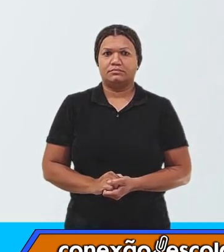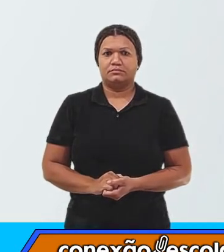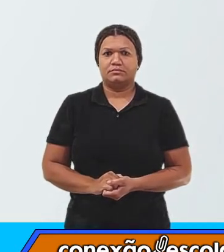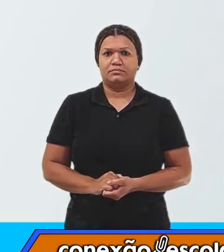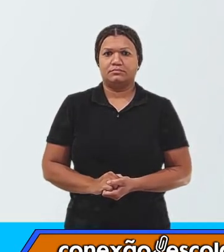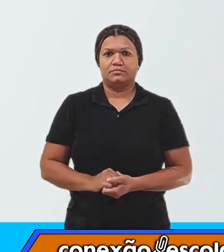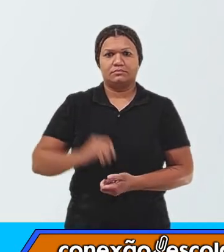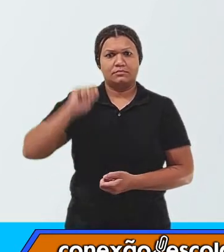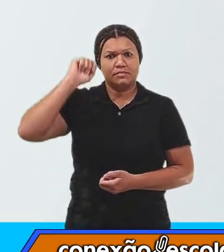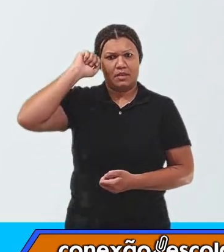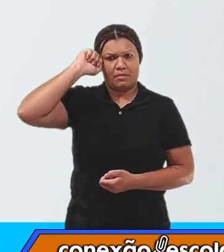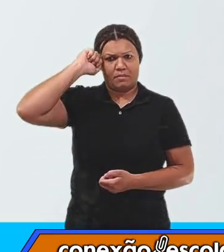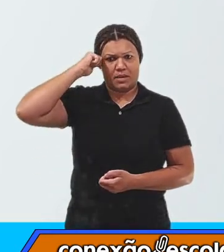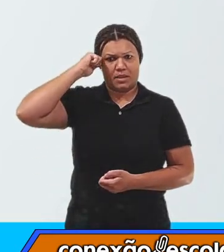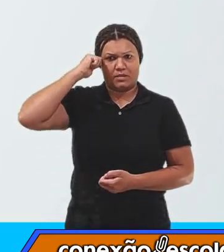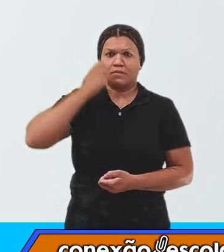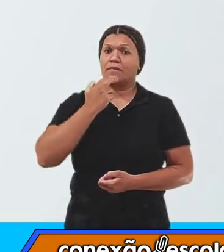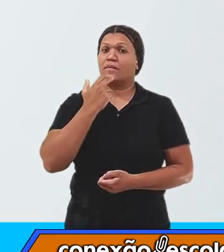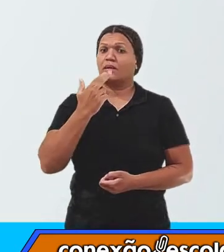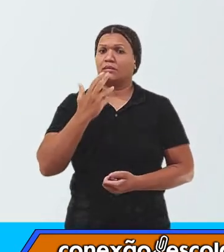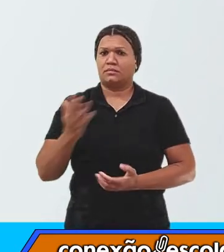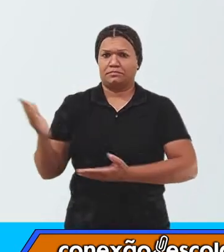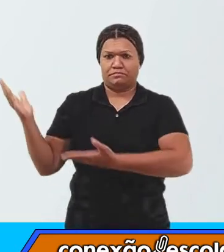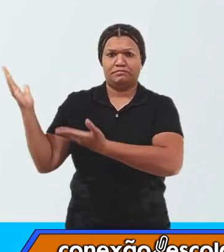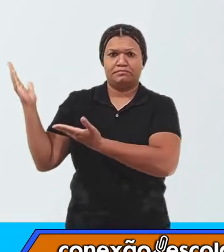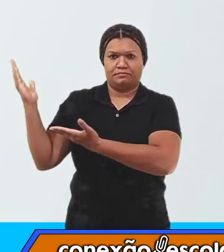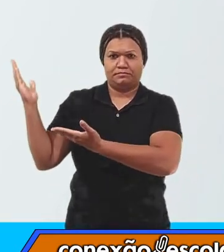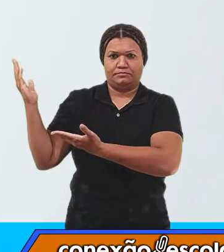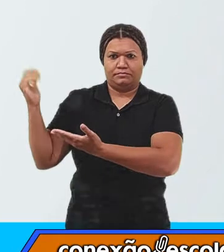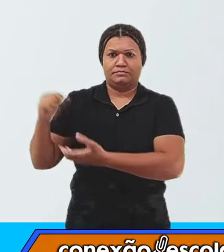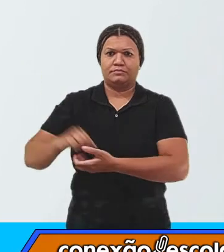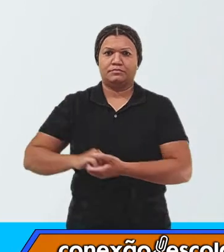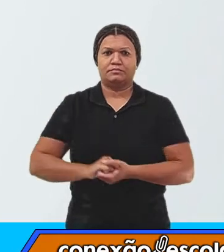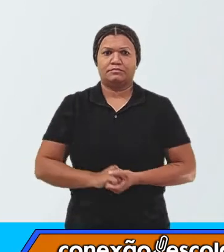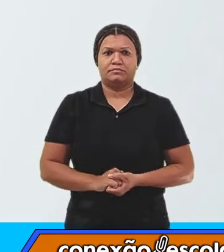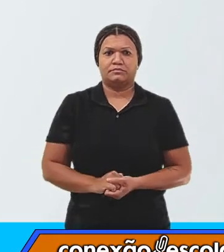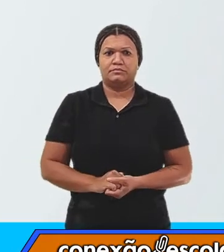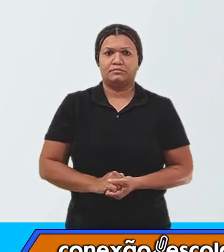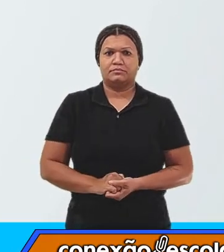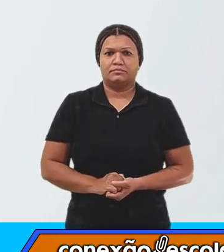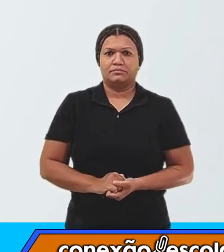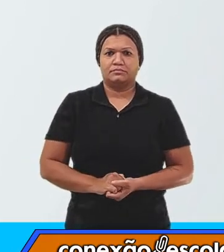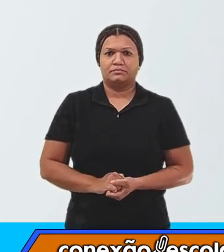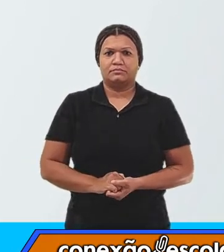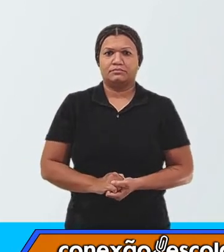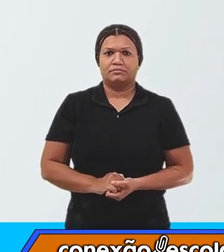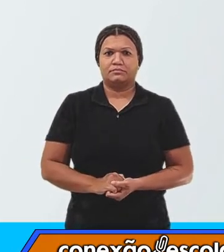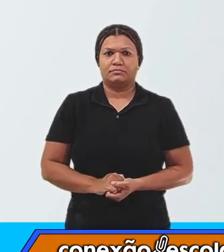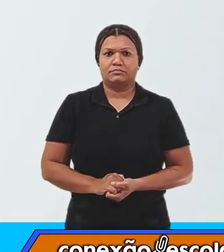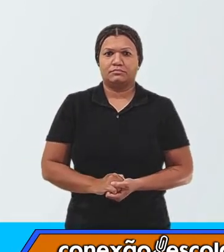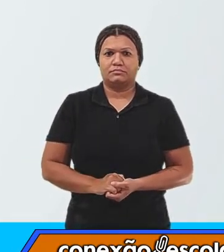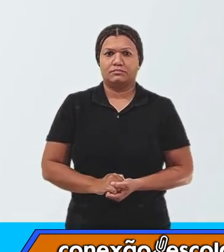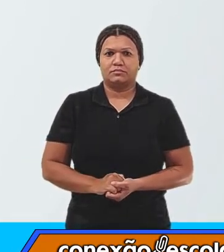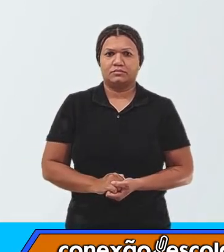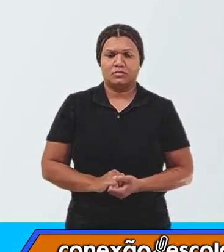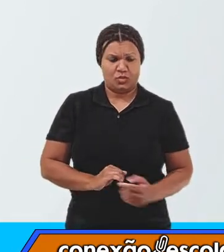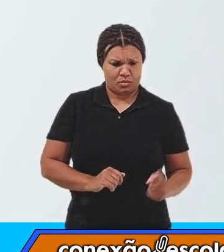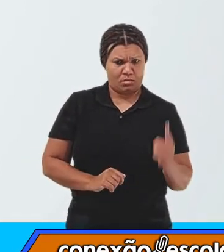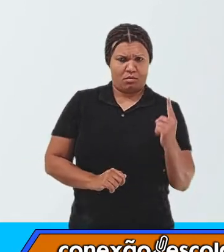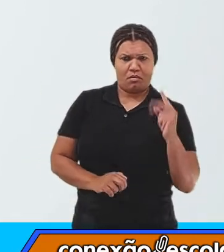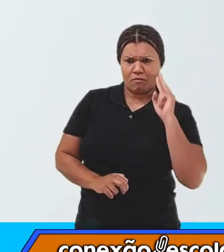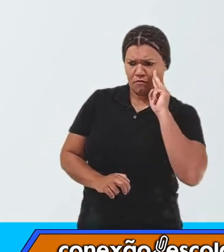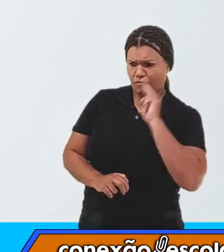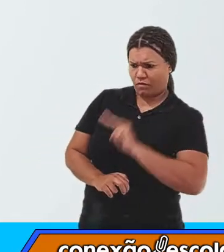Aqui em inglês vou ler em preto. Which saw the two men and said, que viu os